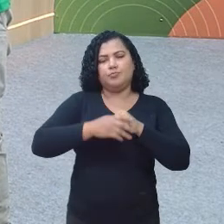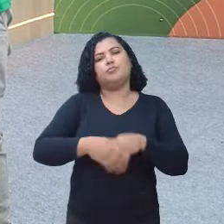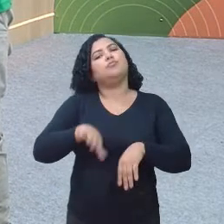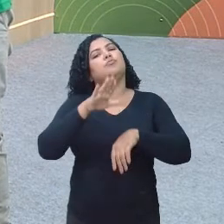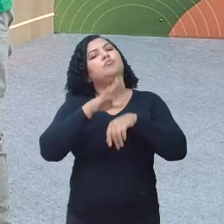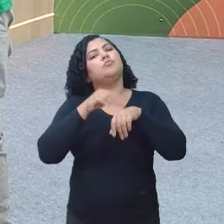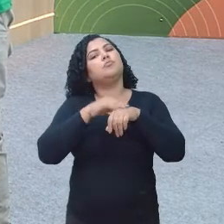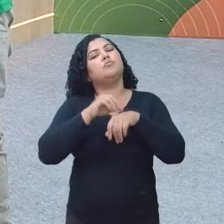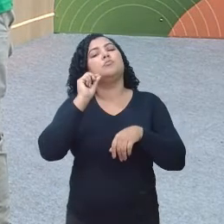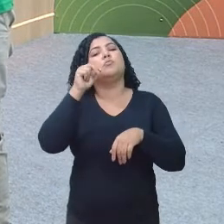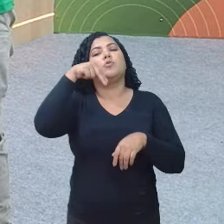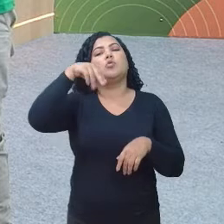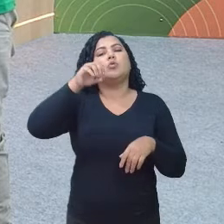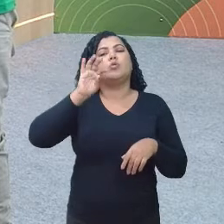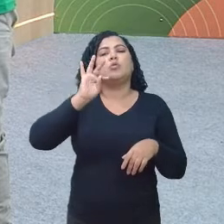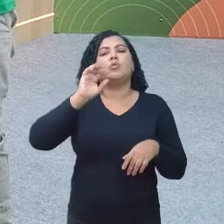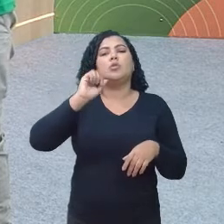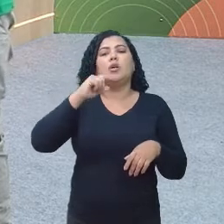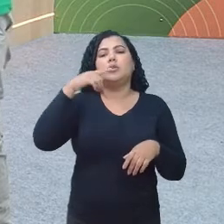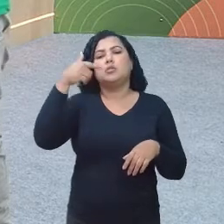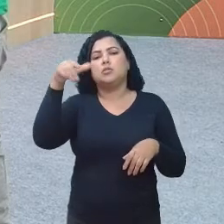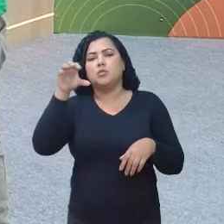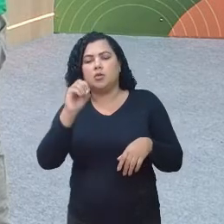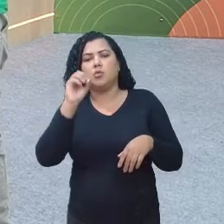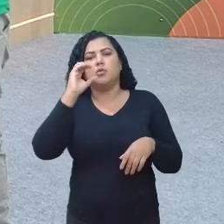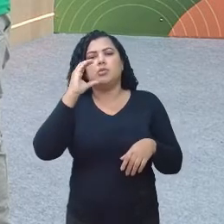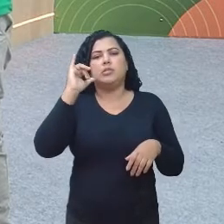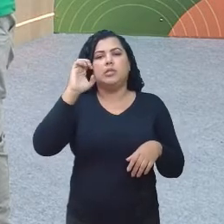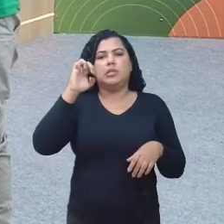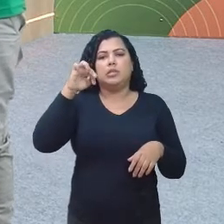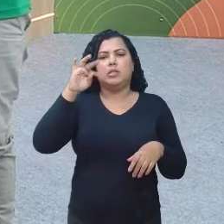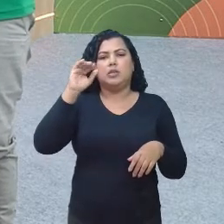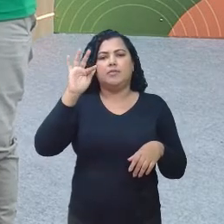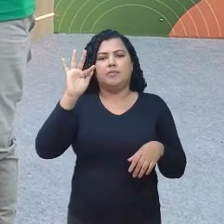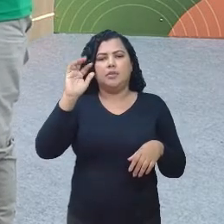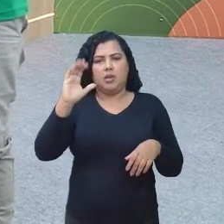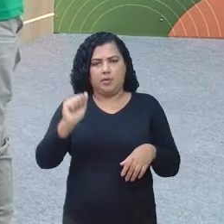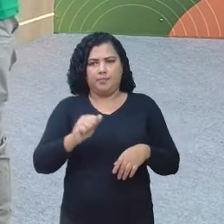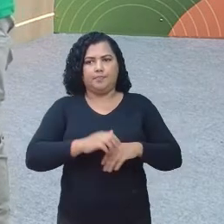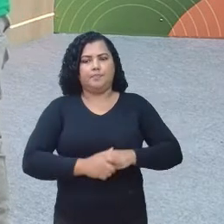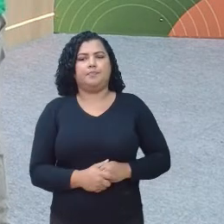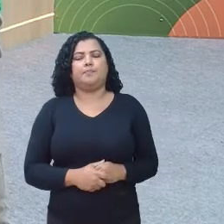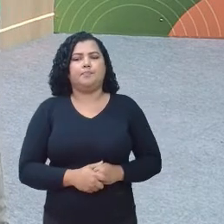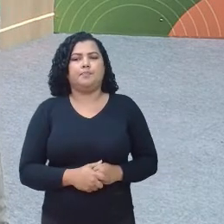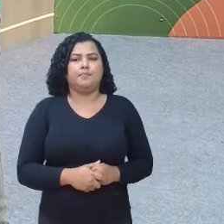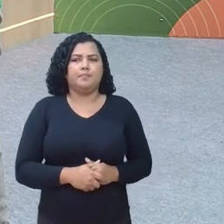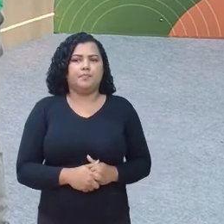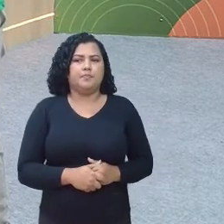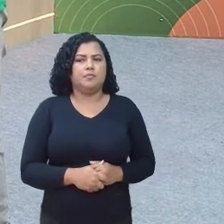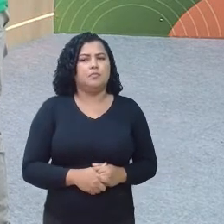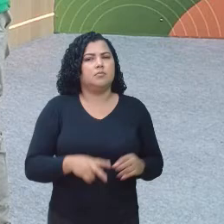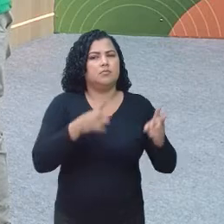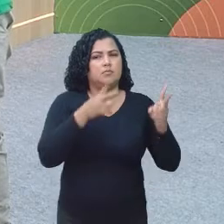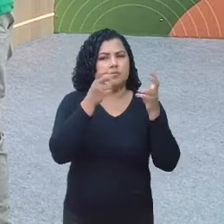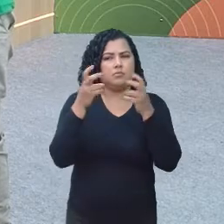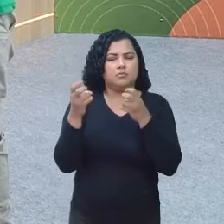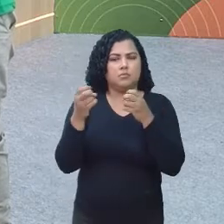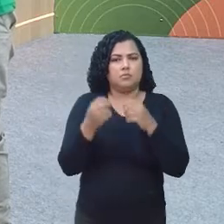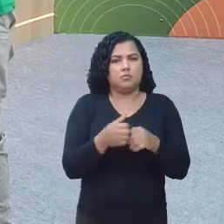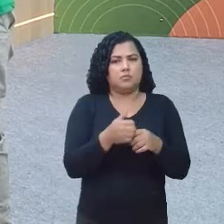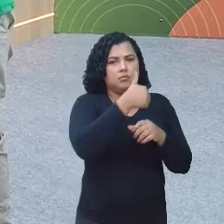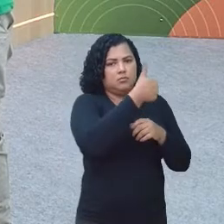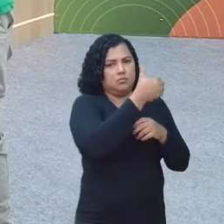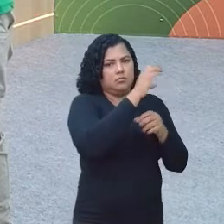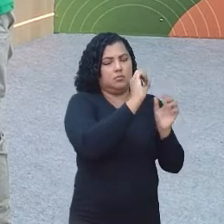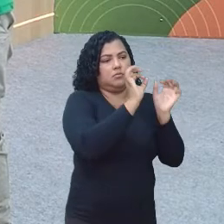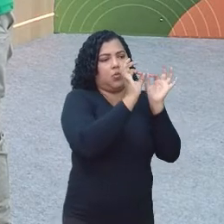de notação científica, tá bom? Então esse número Google aí, eu observei que ele tem 100